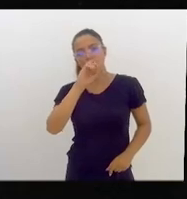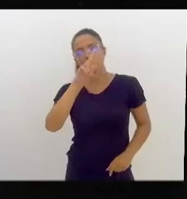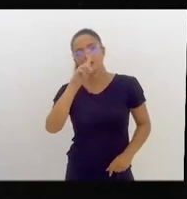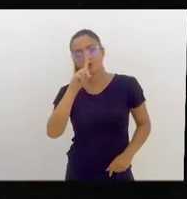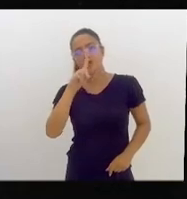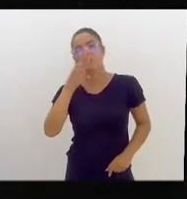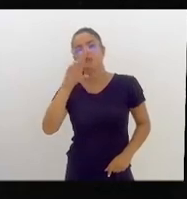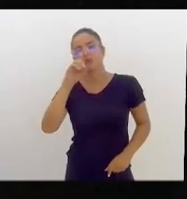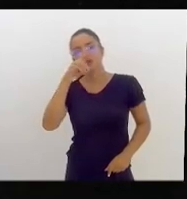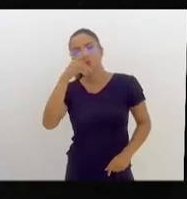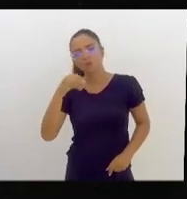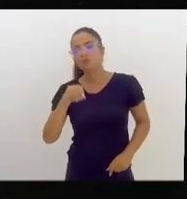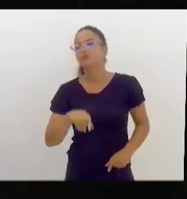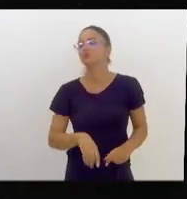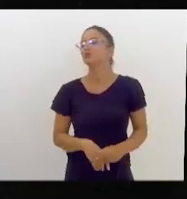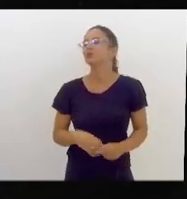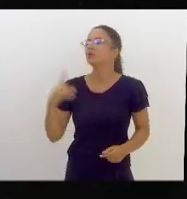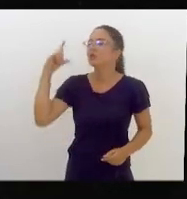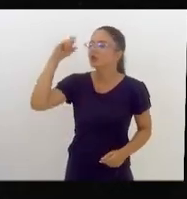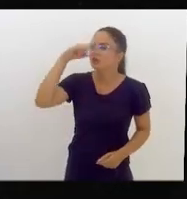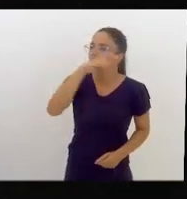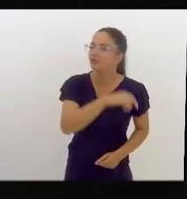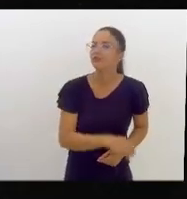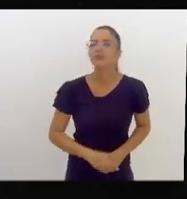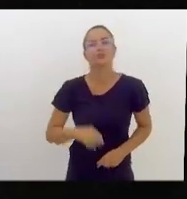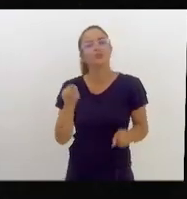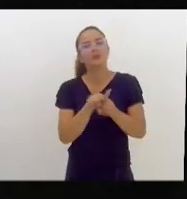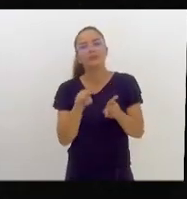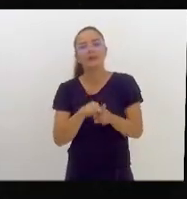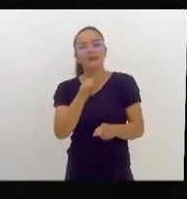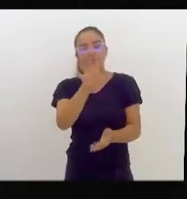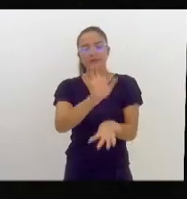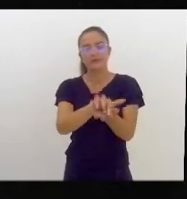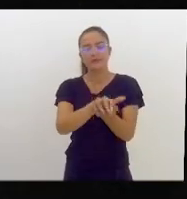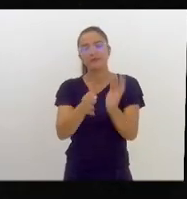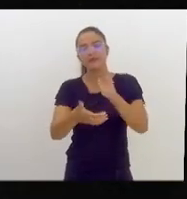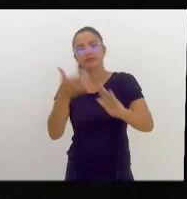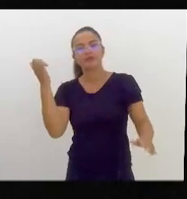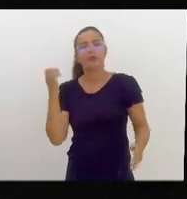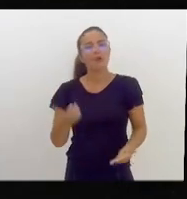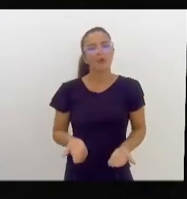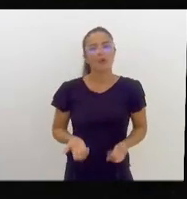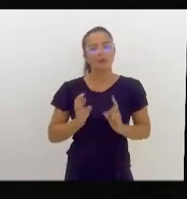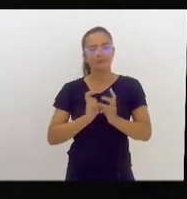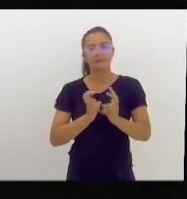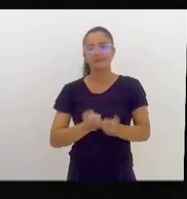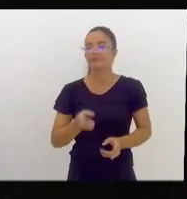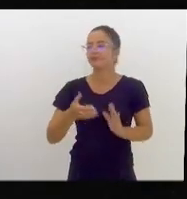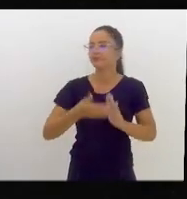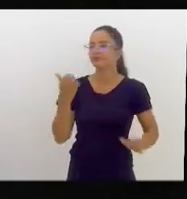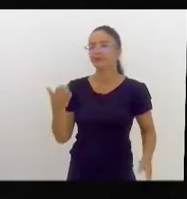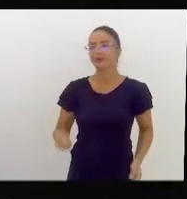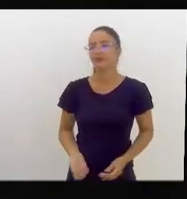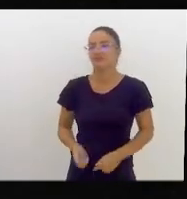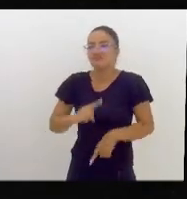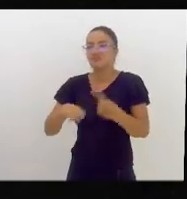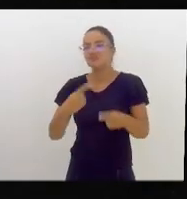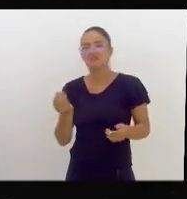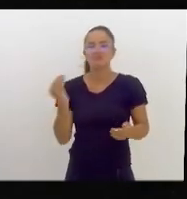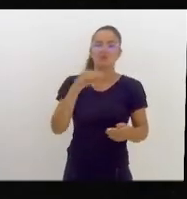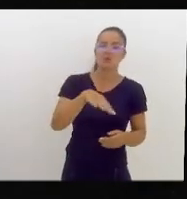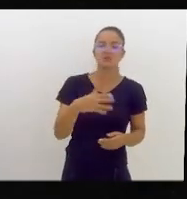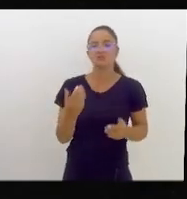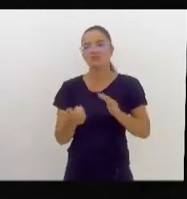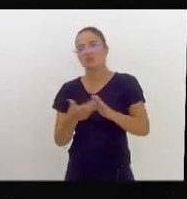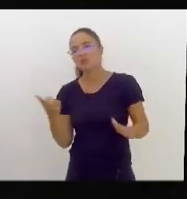agravando, sem contar que estão retirando os pés Santa Cruz, colocam quando desejam. E, para finalizar, eu também